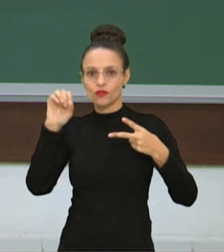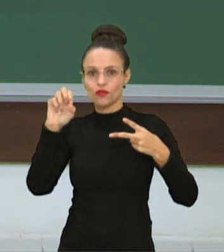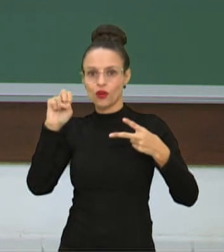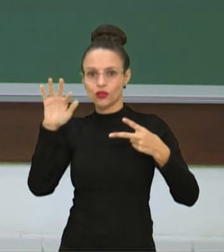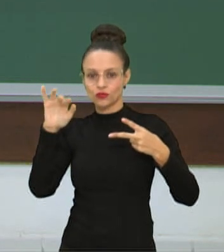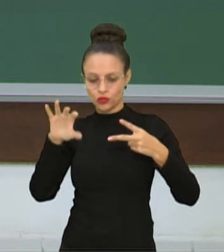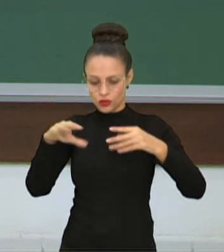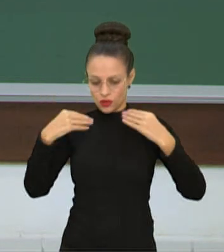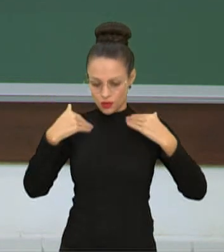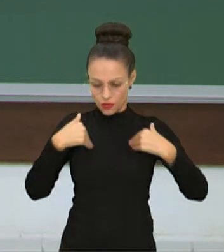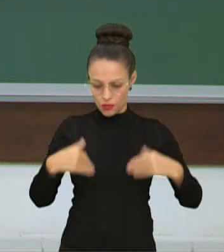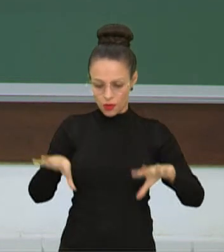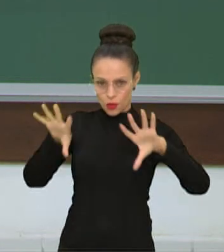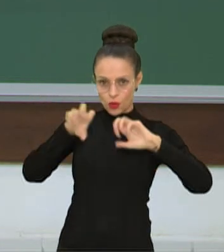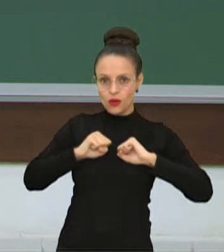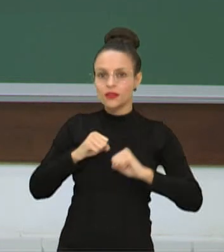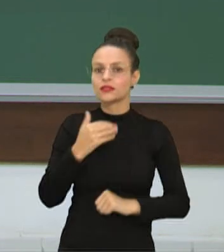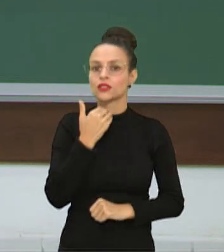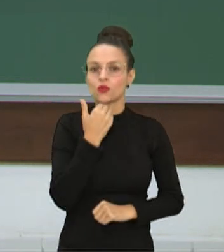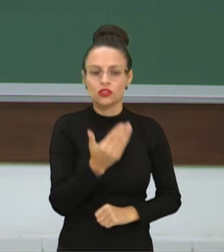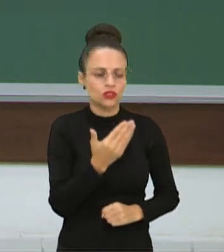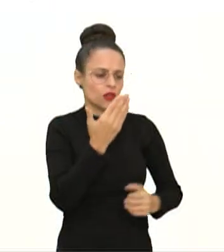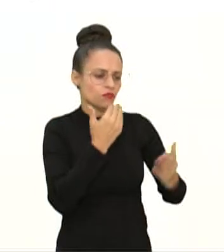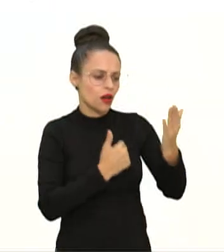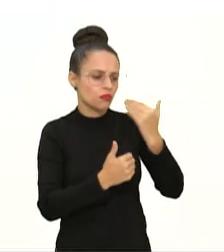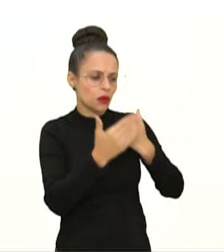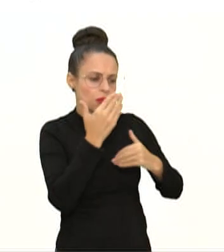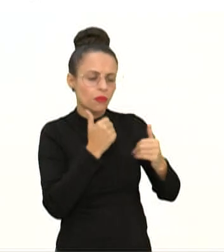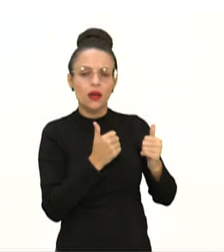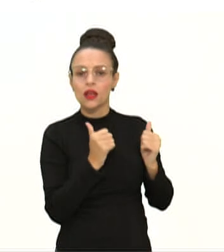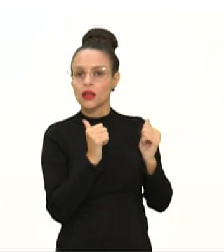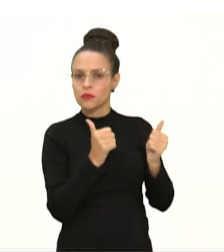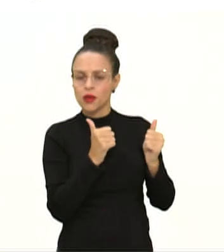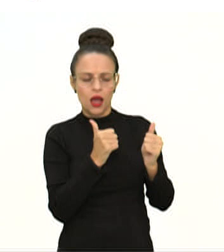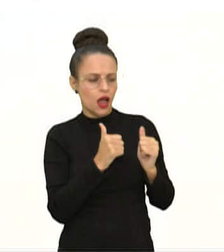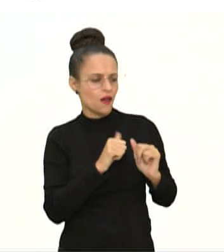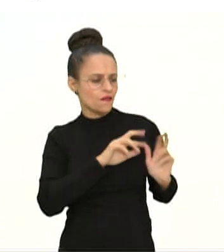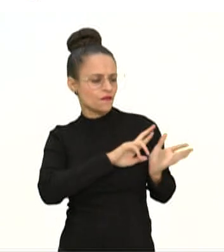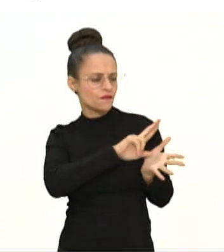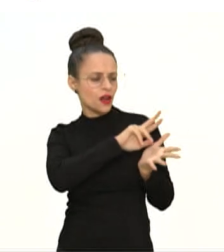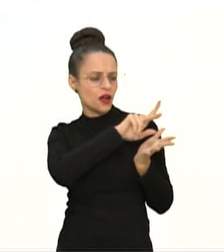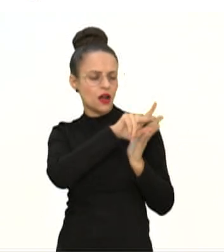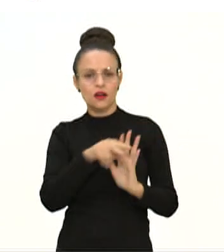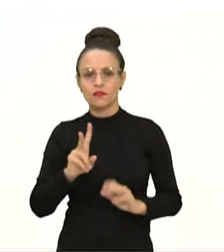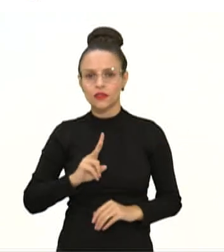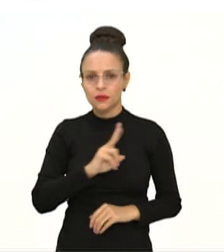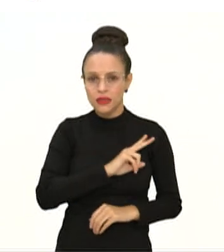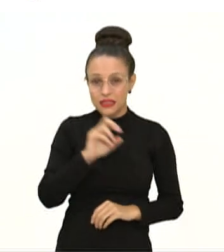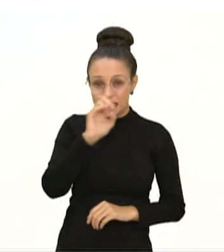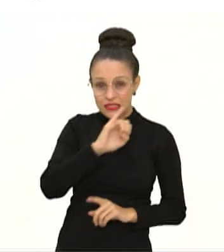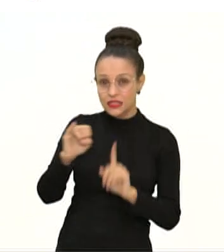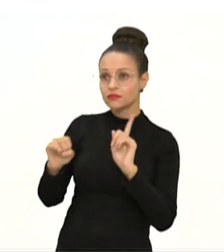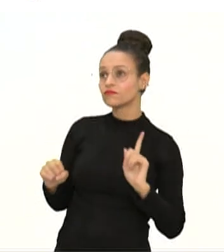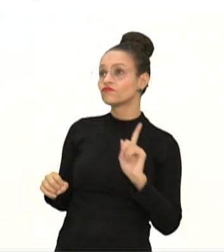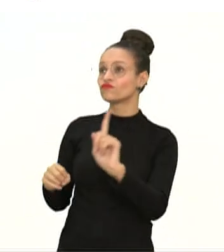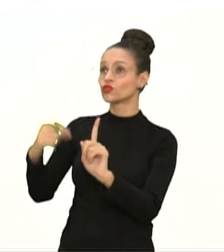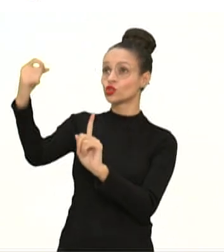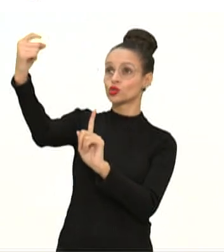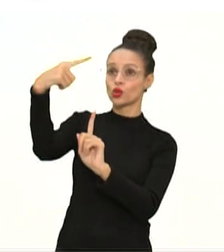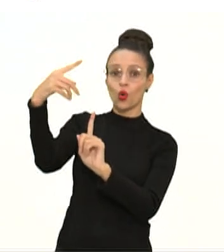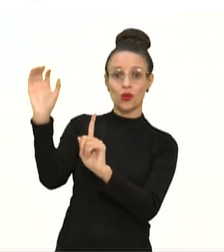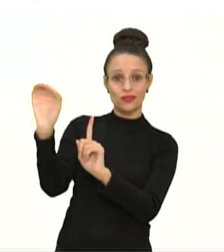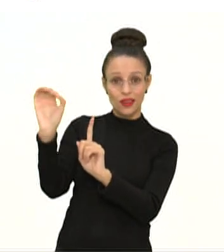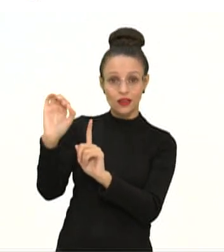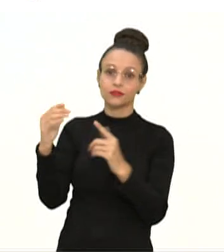adianta nada a pessoa ter uma dieta, né, uma alimentação rica em vitaminas, se ela não se expor à luz do sol.